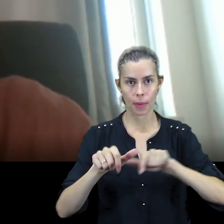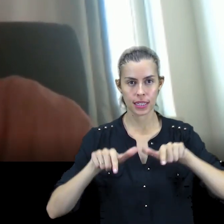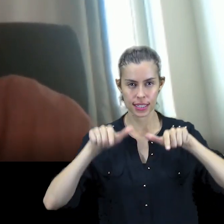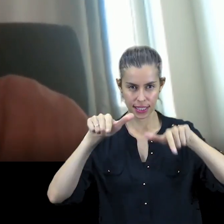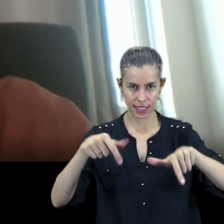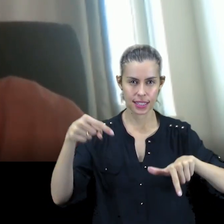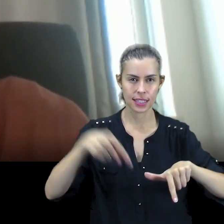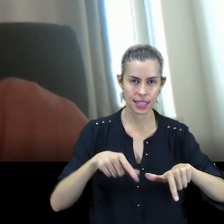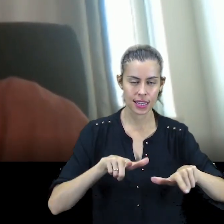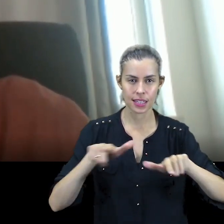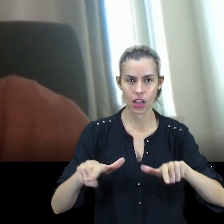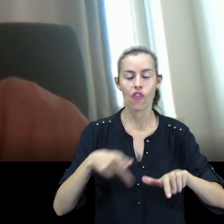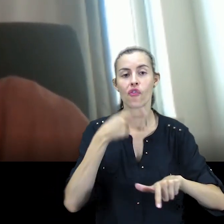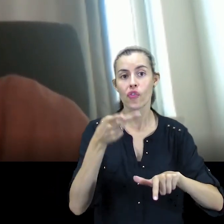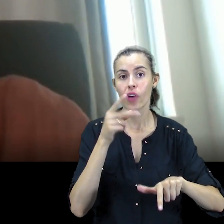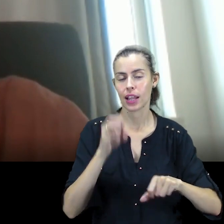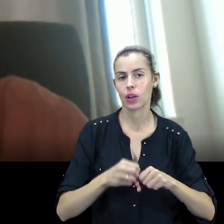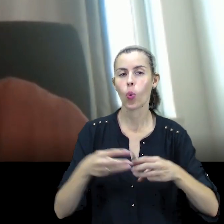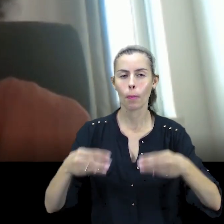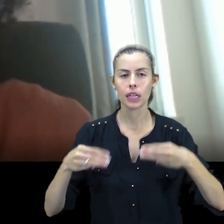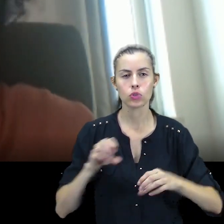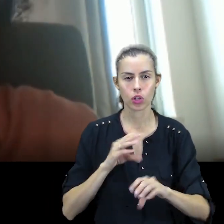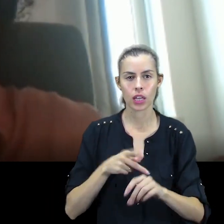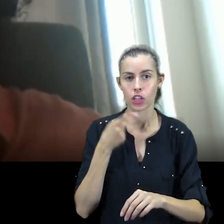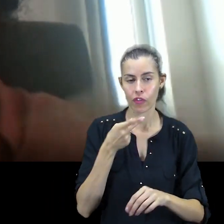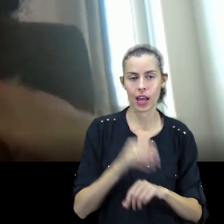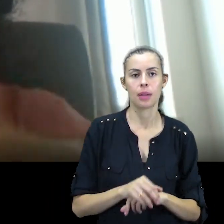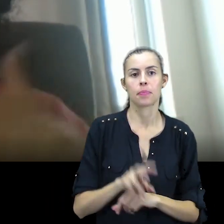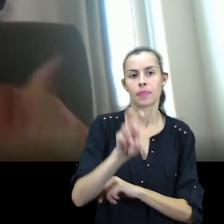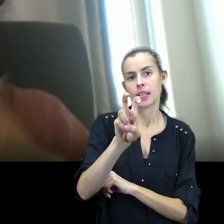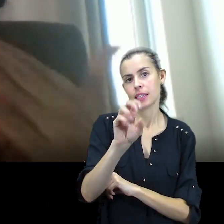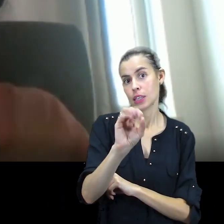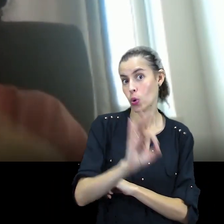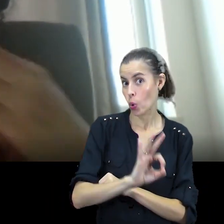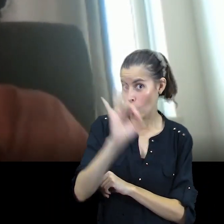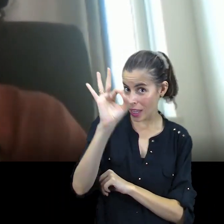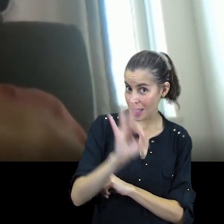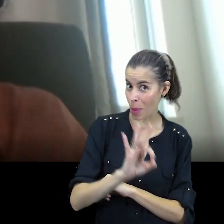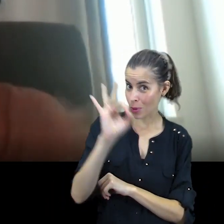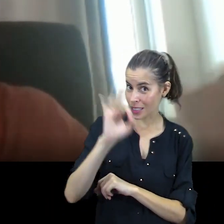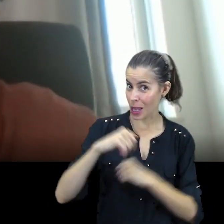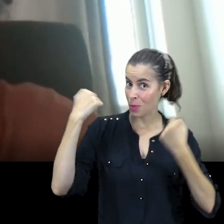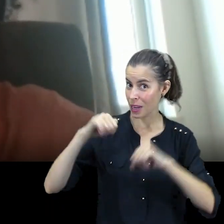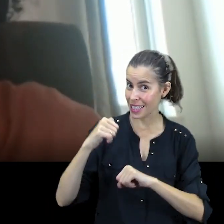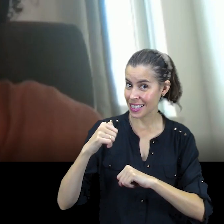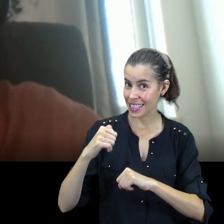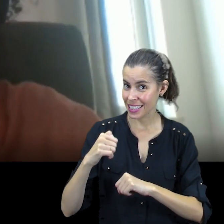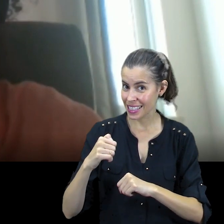50% da carga horária presencial. Então, são vários elementos aí que vão se sobrepondo,